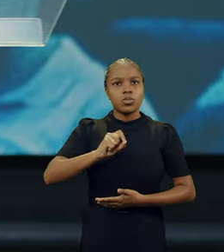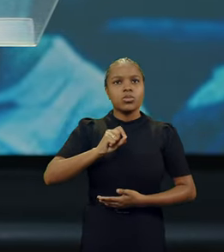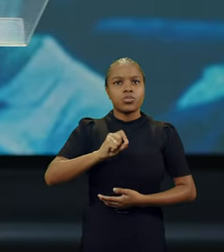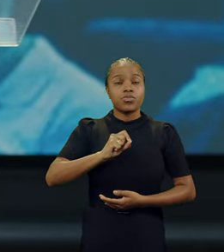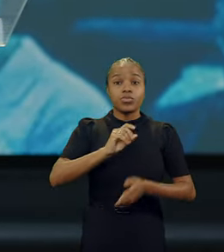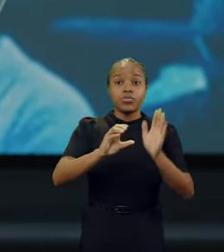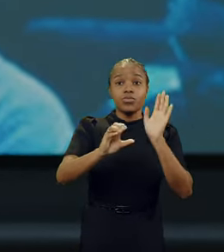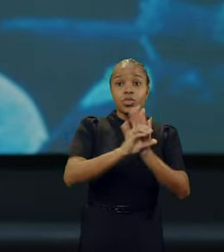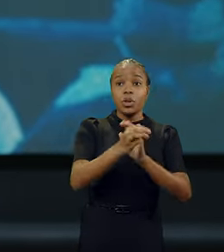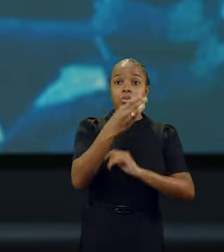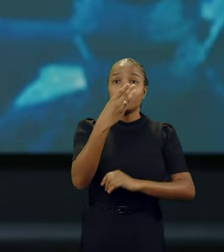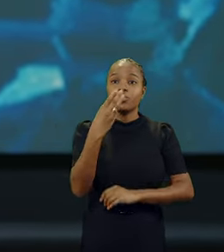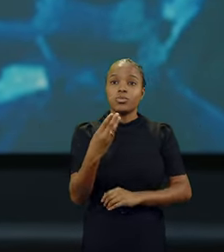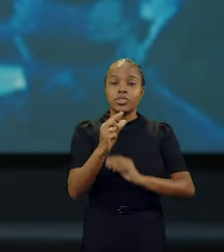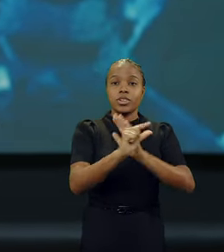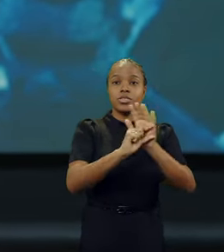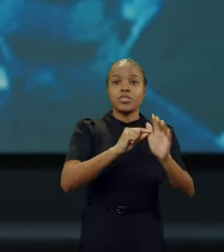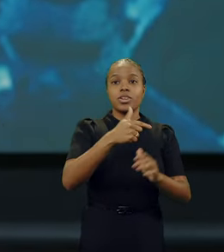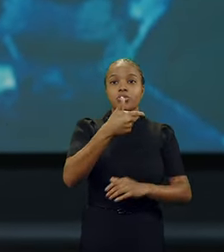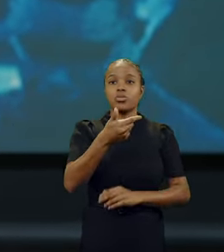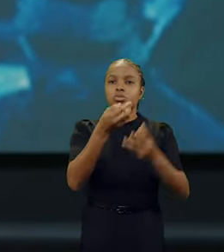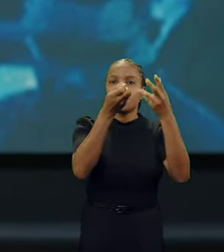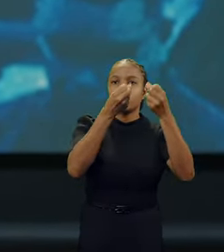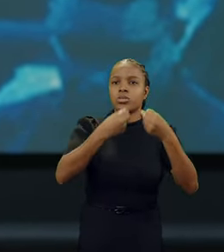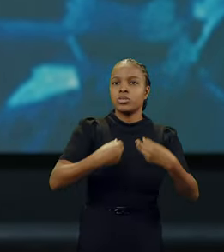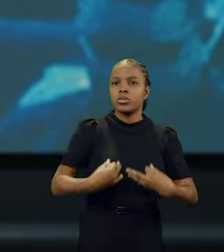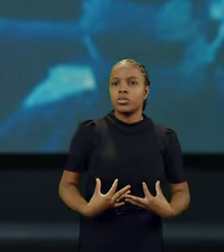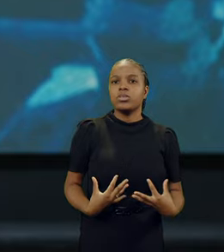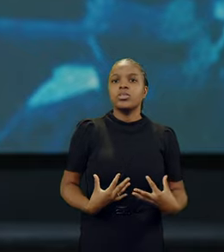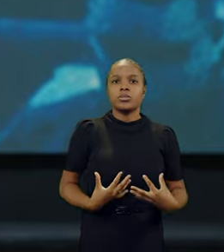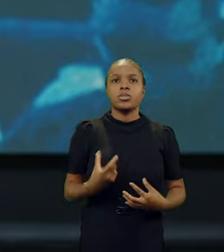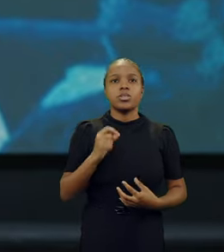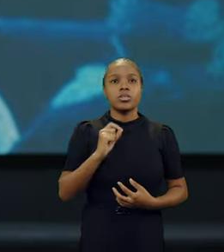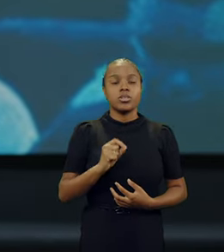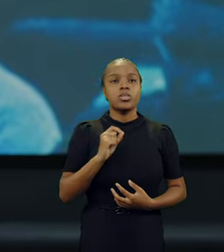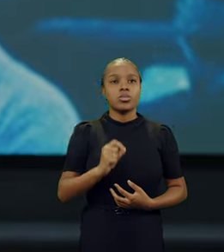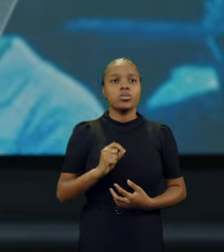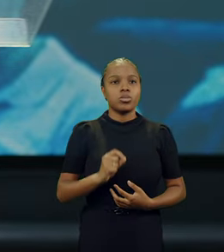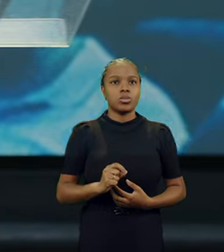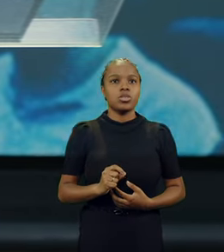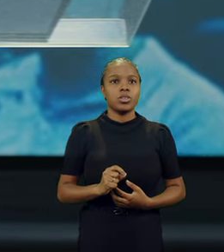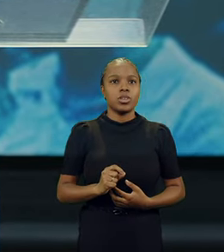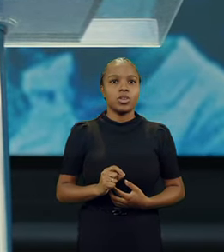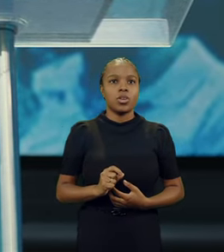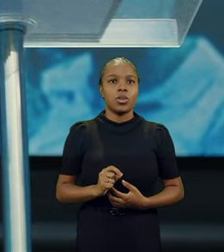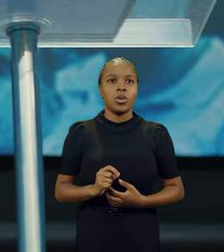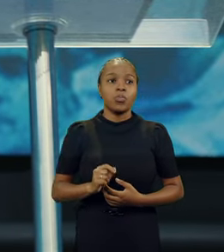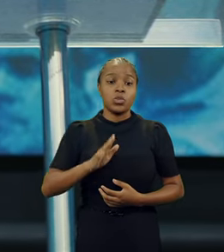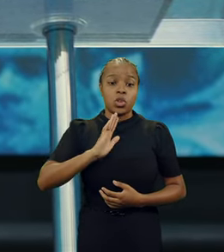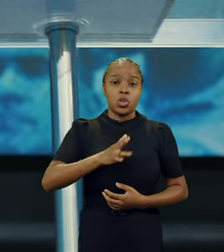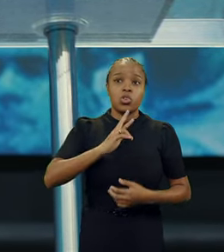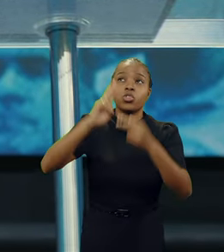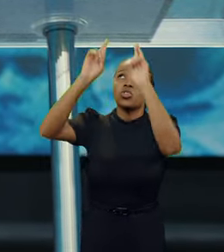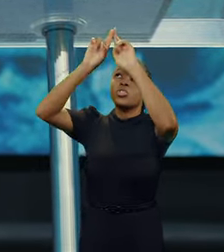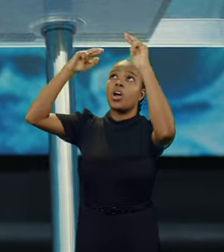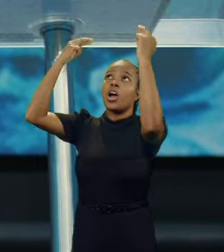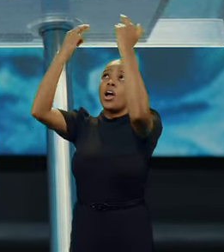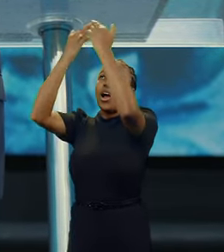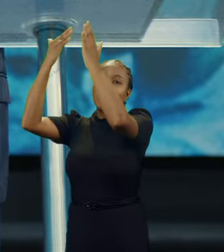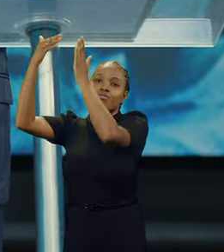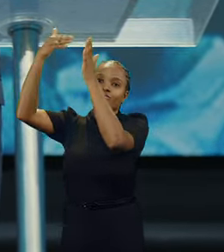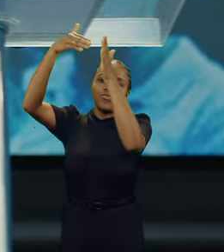no capítulo 3, versículo 2, a palavra está dizendo: é chegado o reino dos